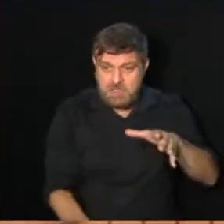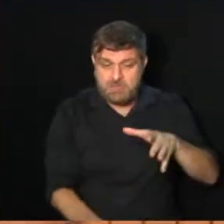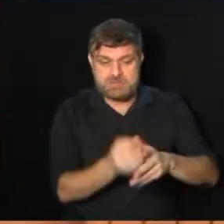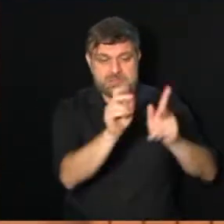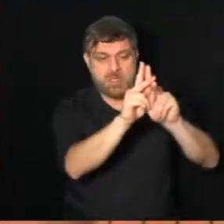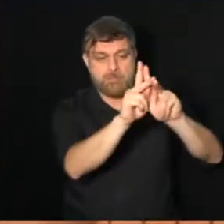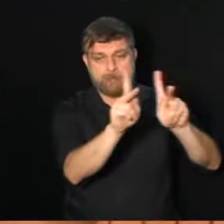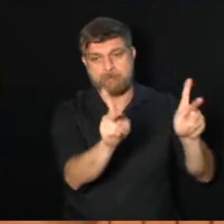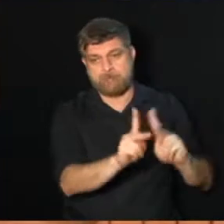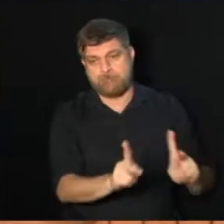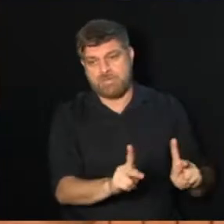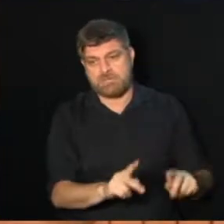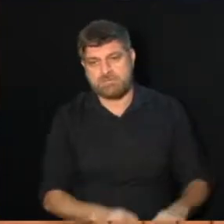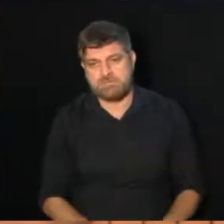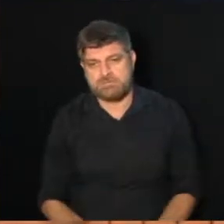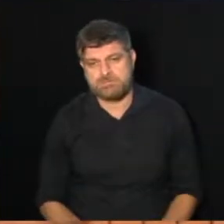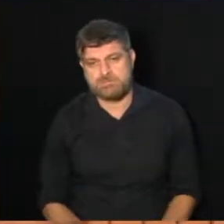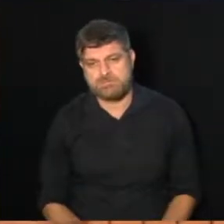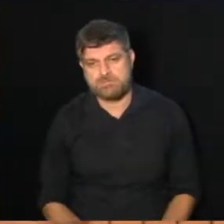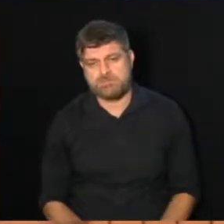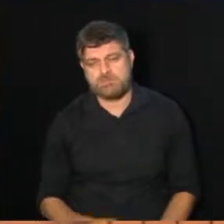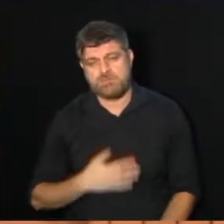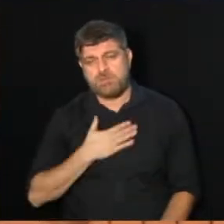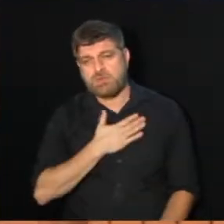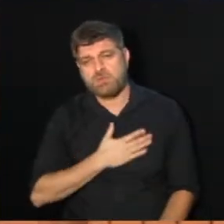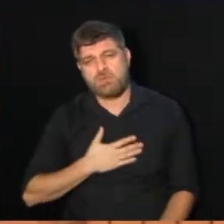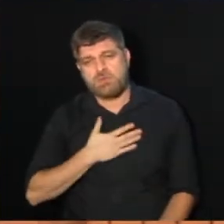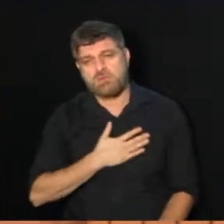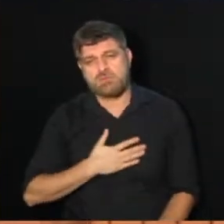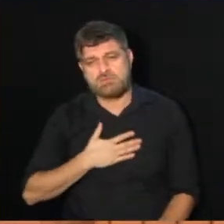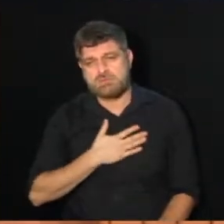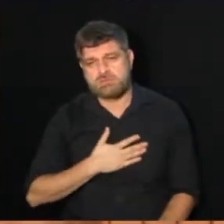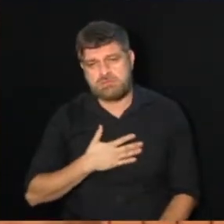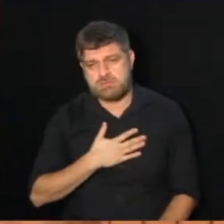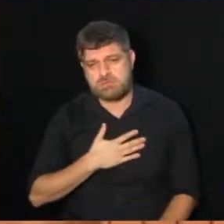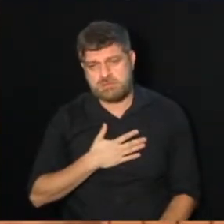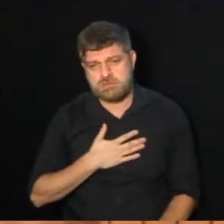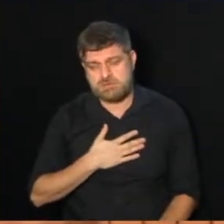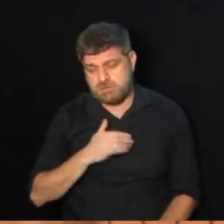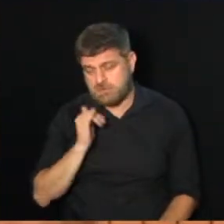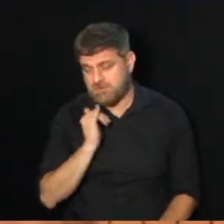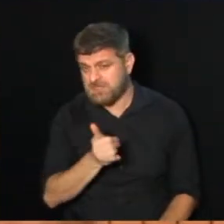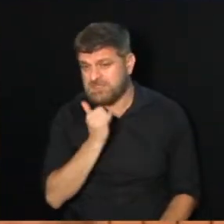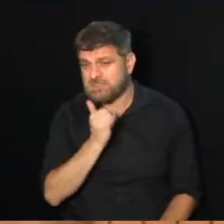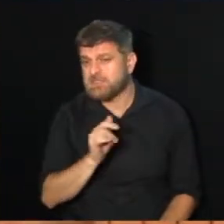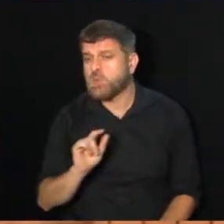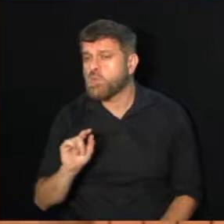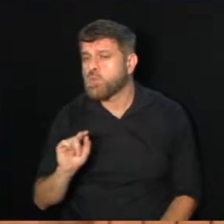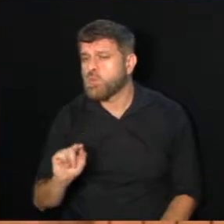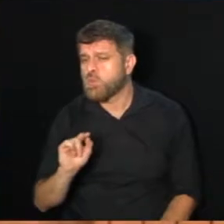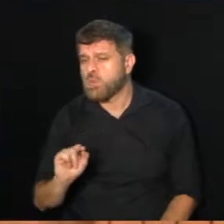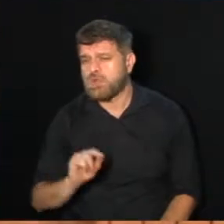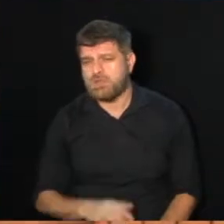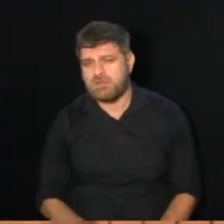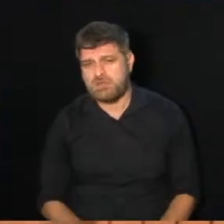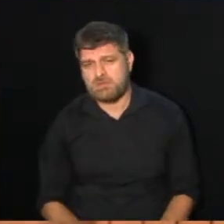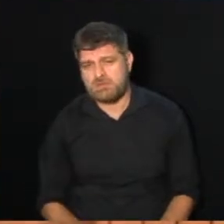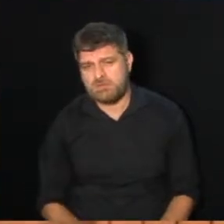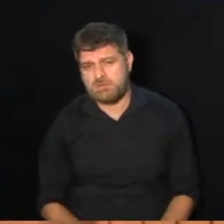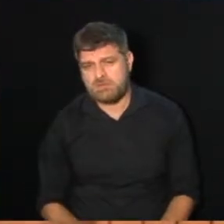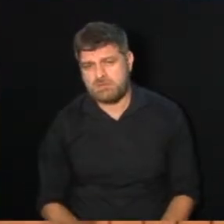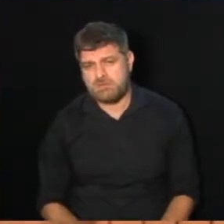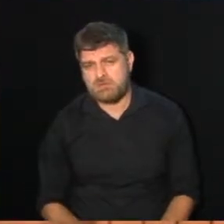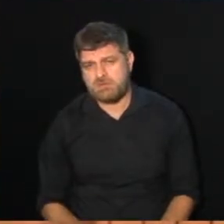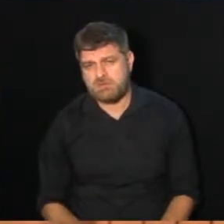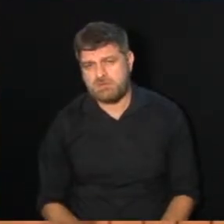Porém, eu gostaria de deixar consignado aqui que,